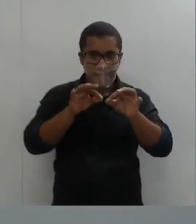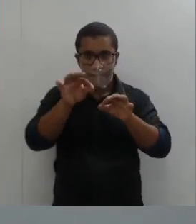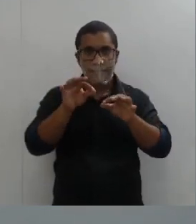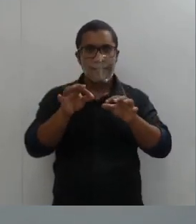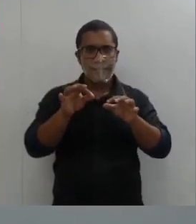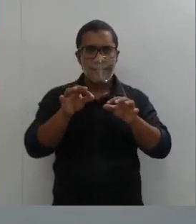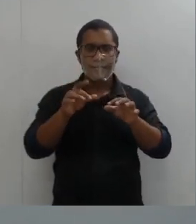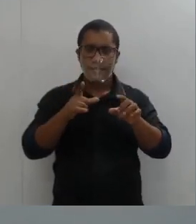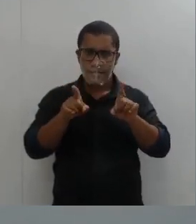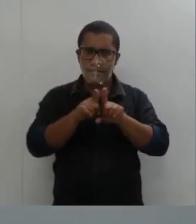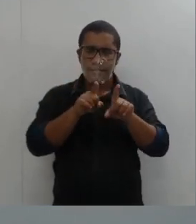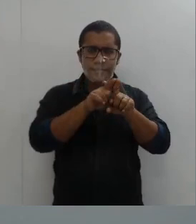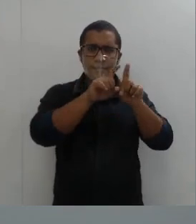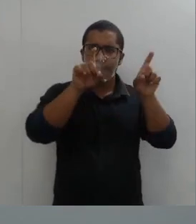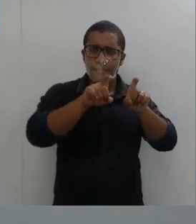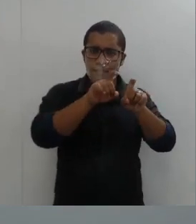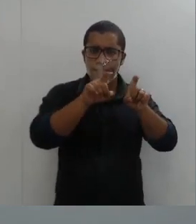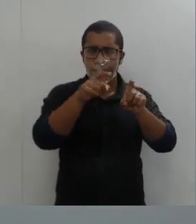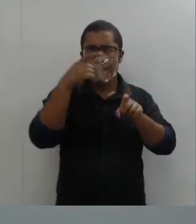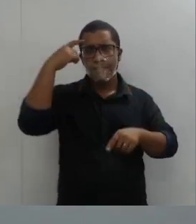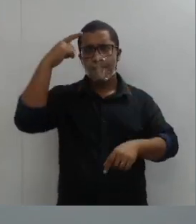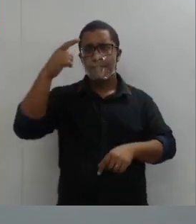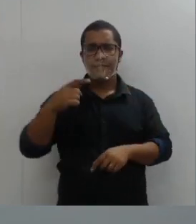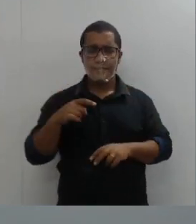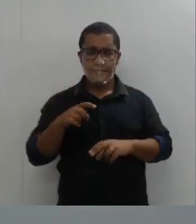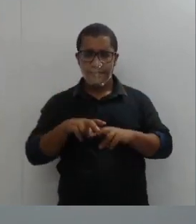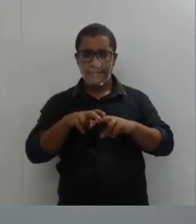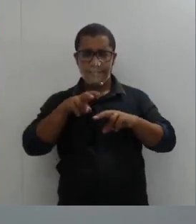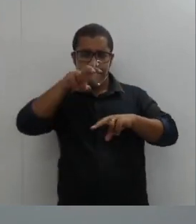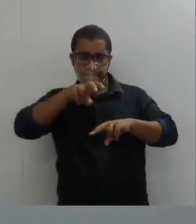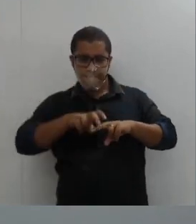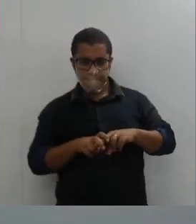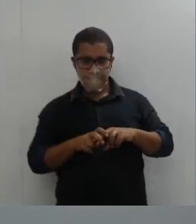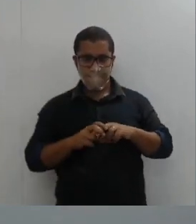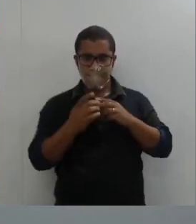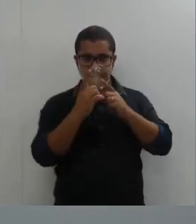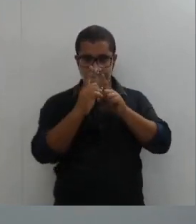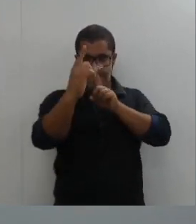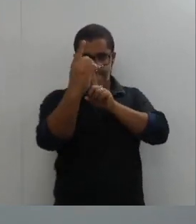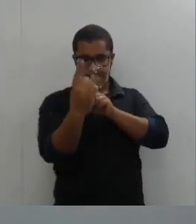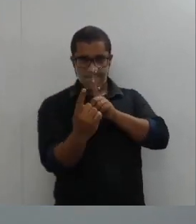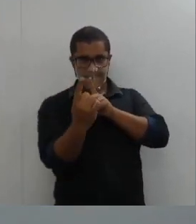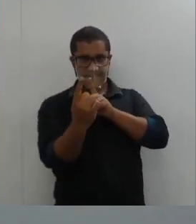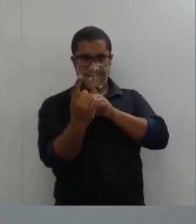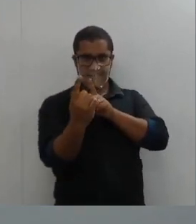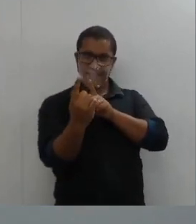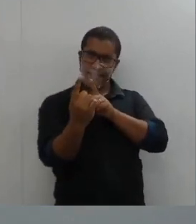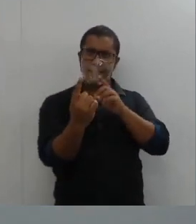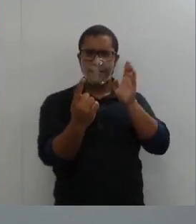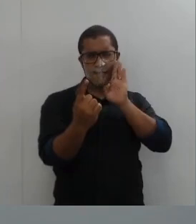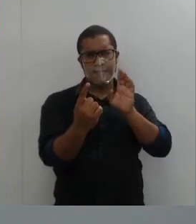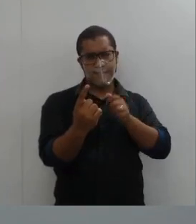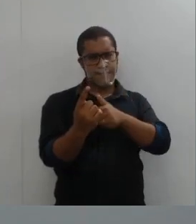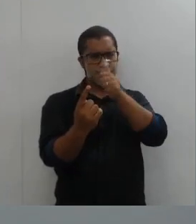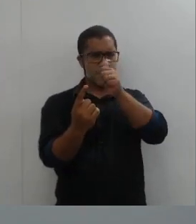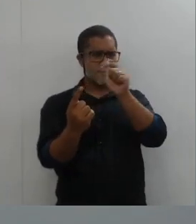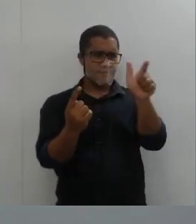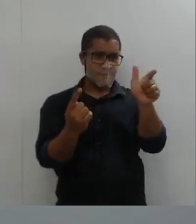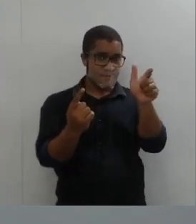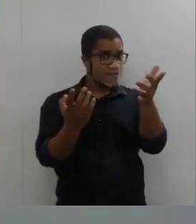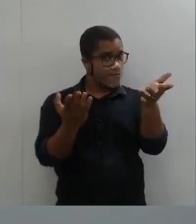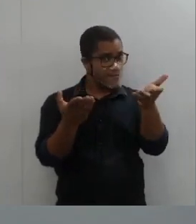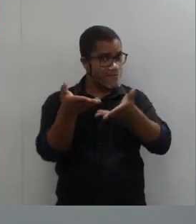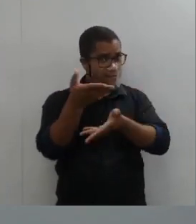só, não é muito legal quando você está lá com seu tabuleiro e está jogando de frente para uma outra pessoa, não? Essa